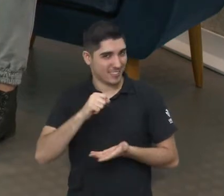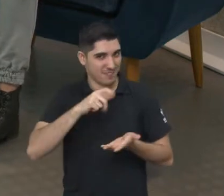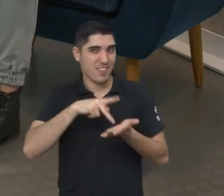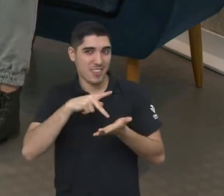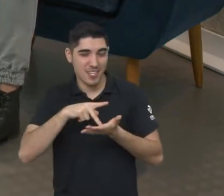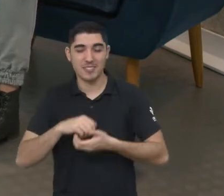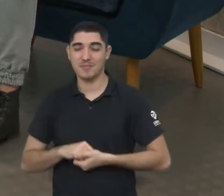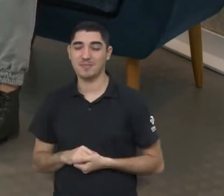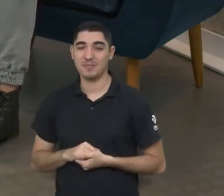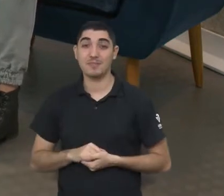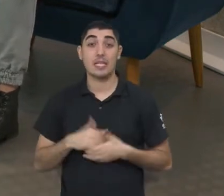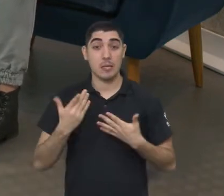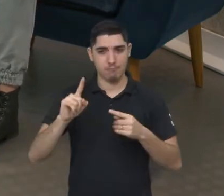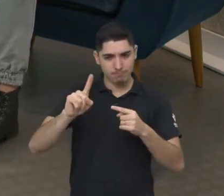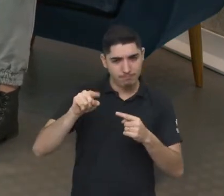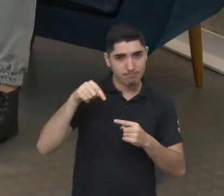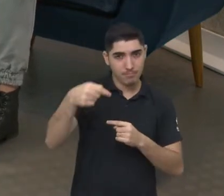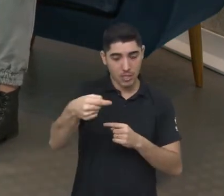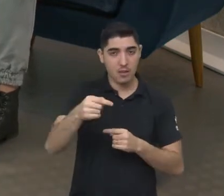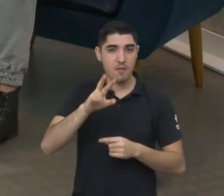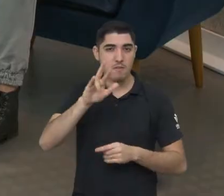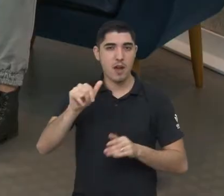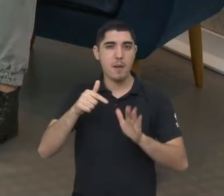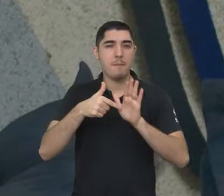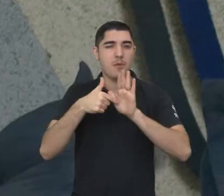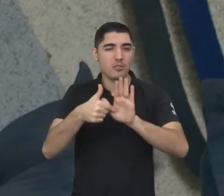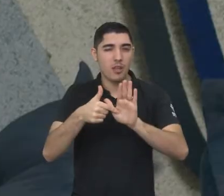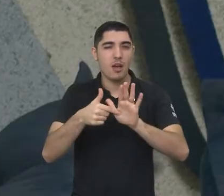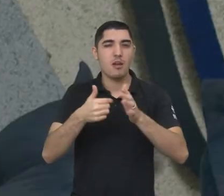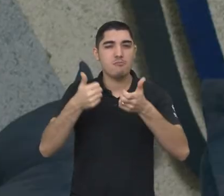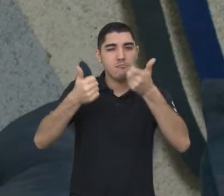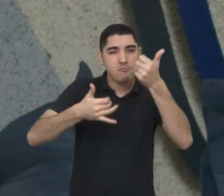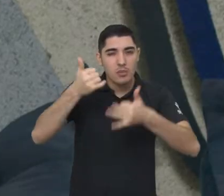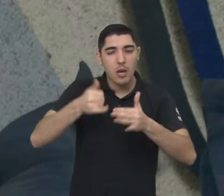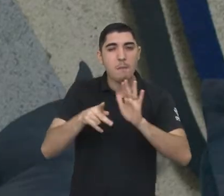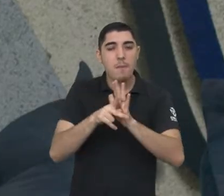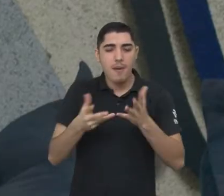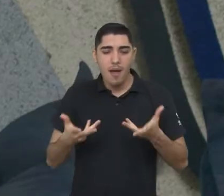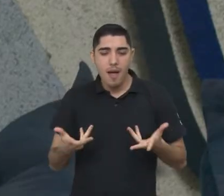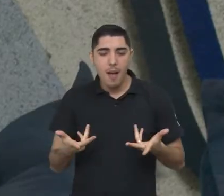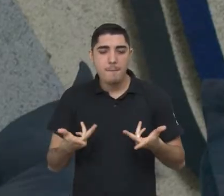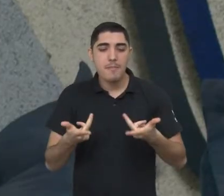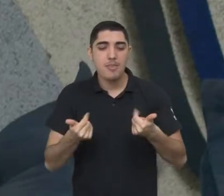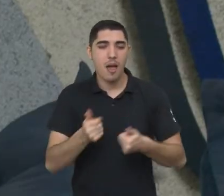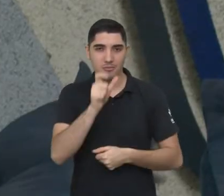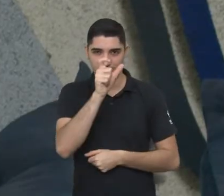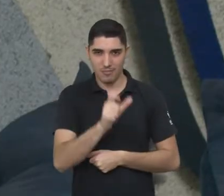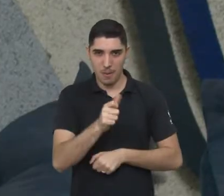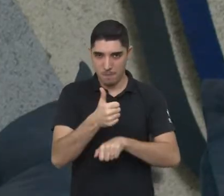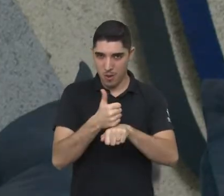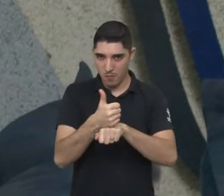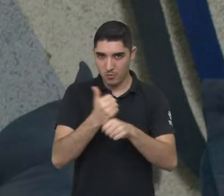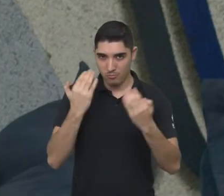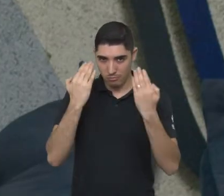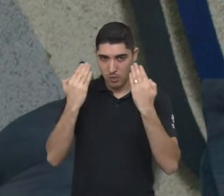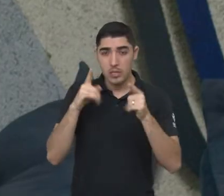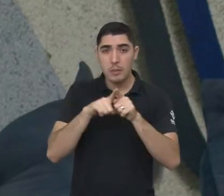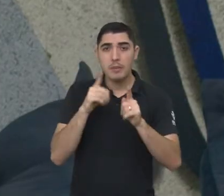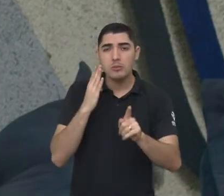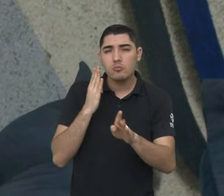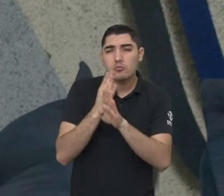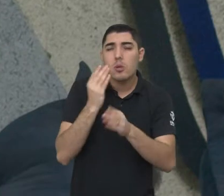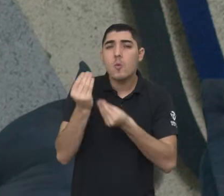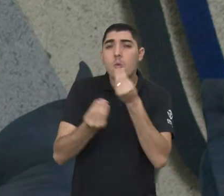certeza. E no próximo bloco, a gente vai conversar sobre essas habilidades desse profissional e descobrir como